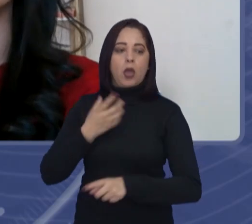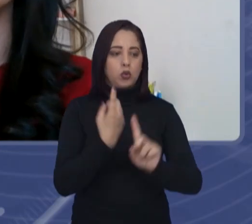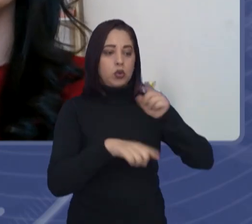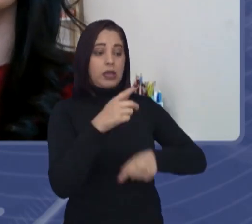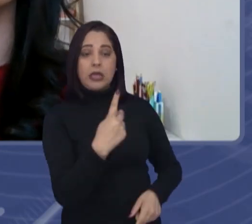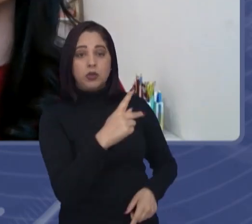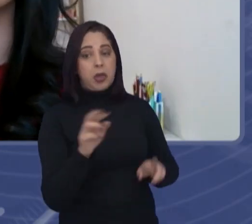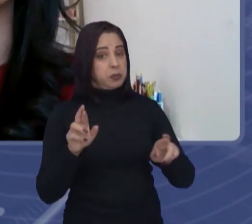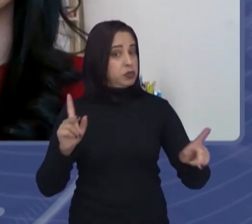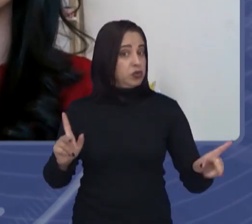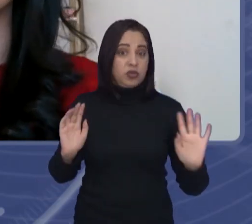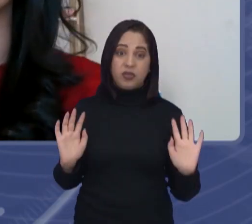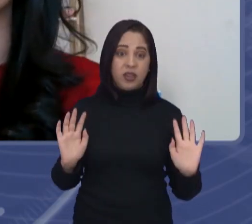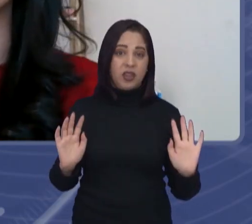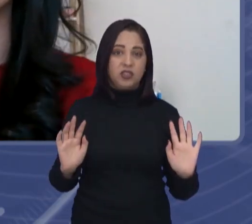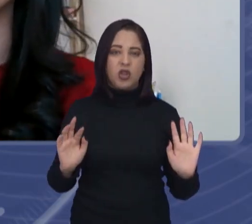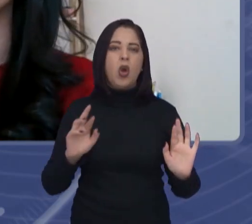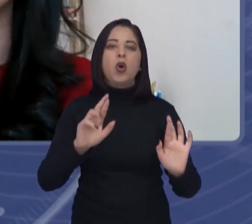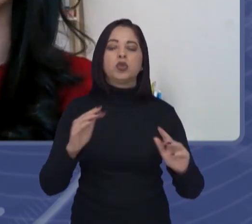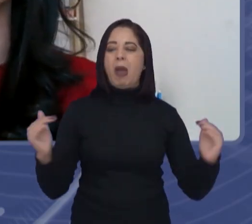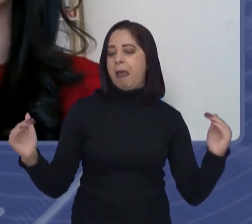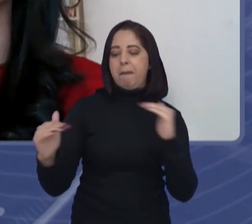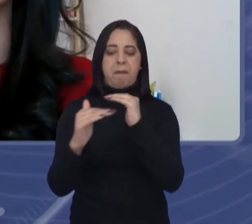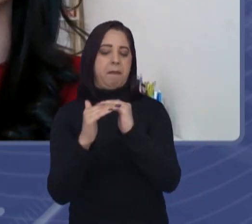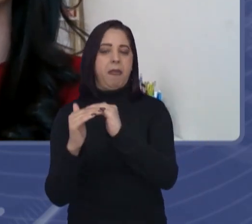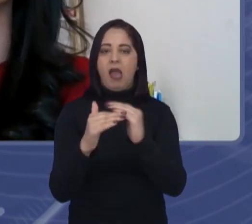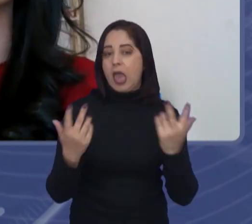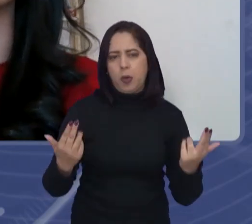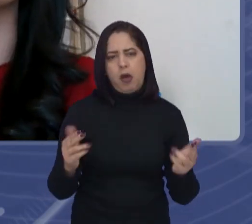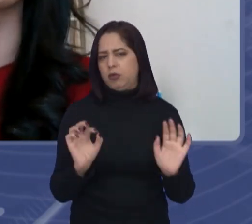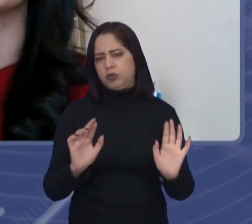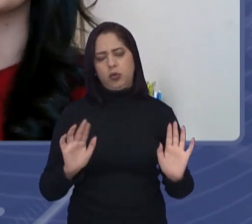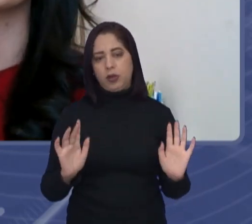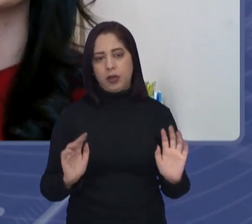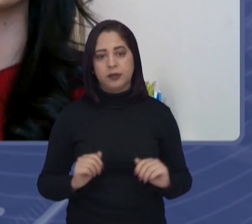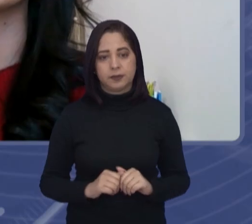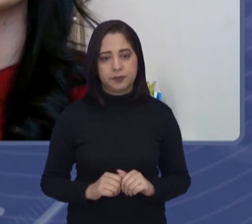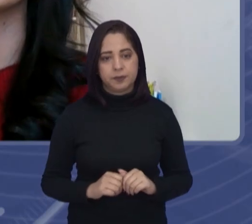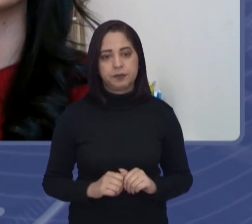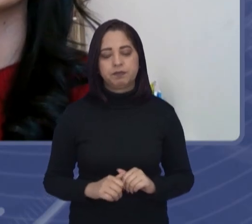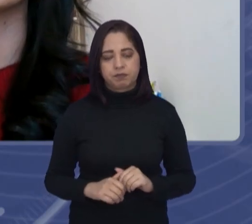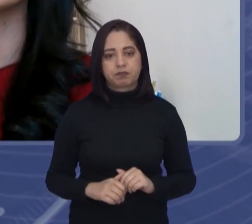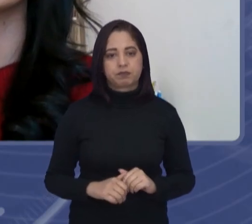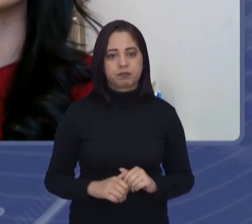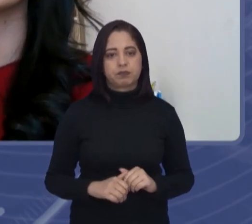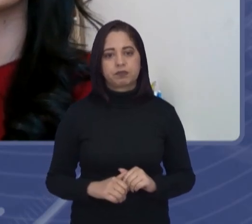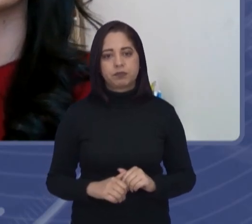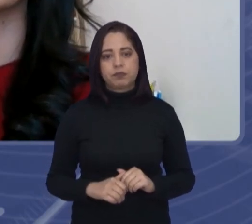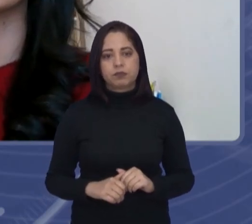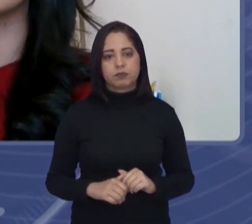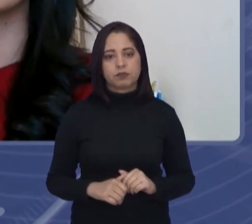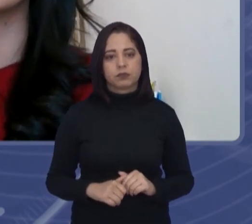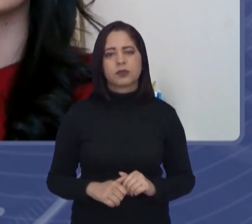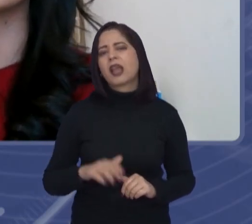né? Colocar ali no topo, né? O que é ser uma pessoa bem-sucedida, por exemplo. Victória, a gente falou